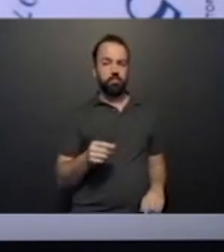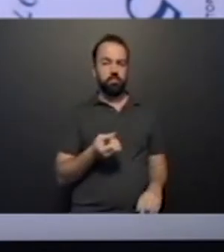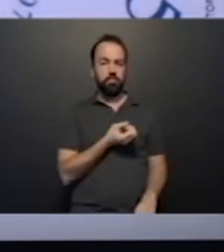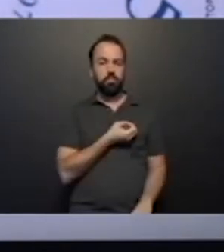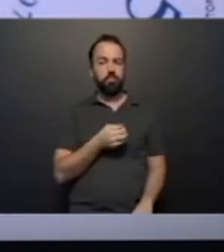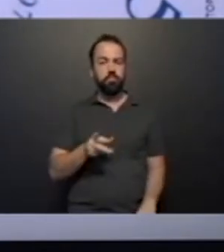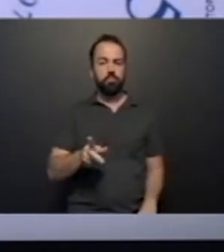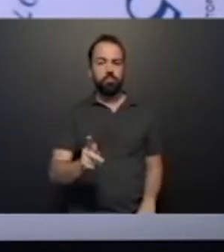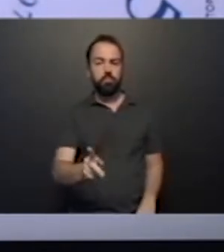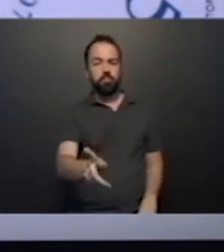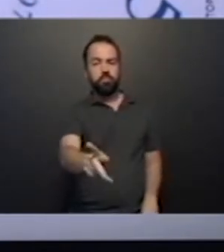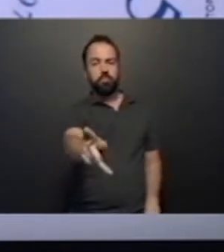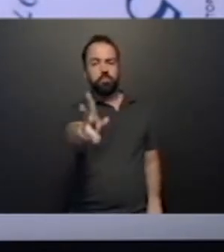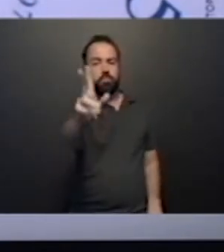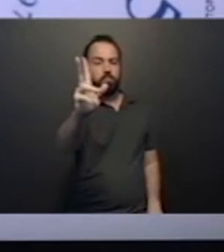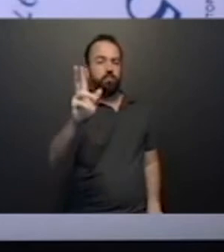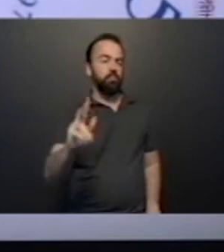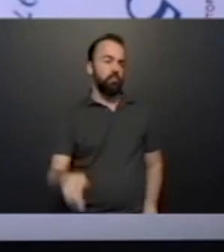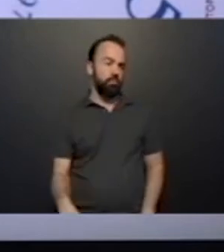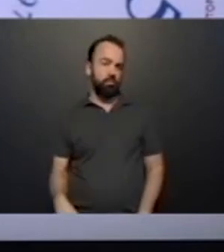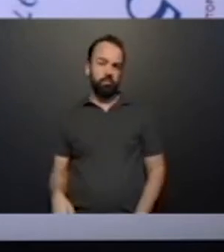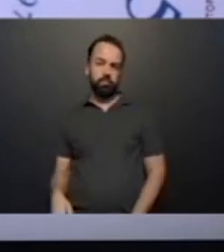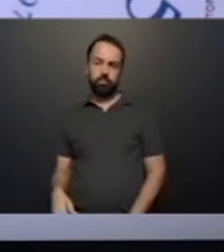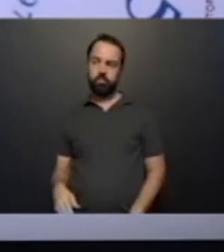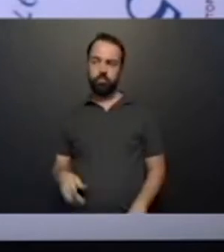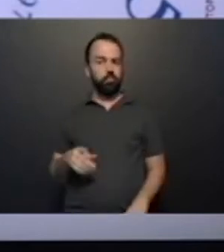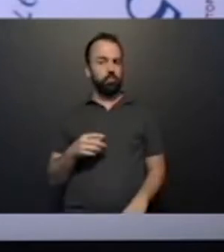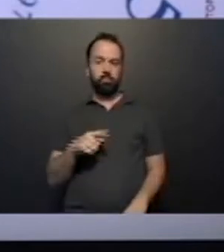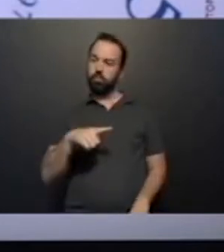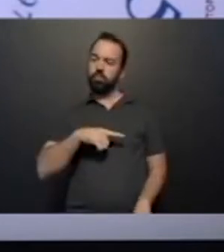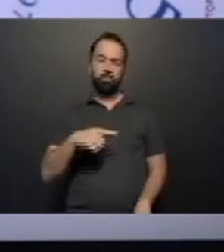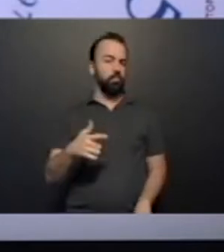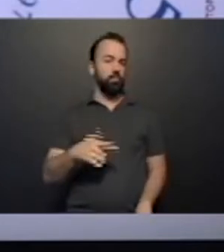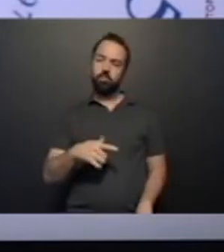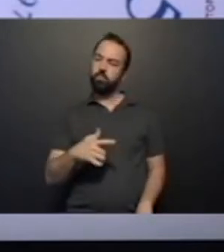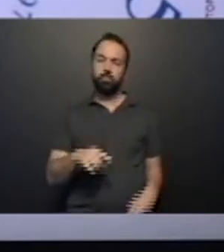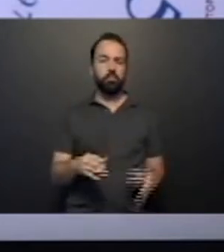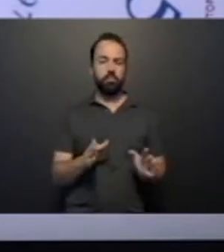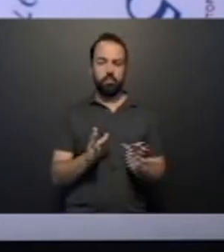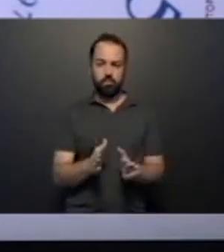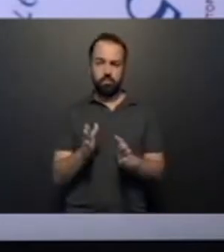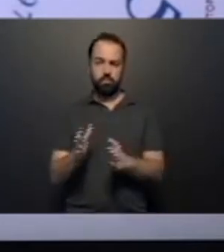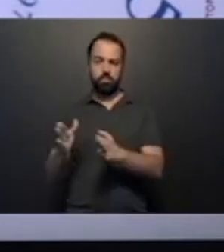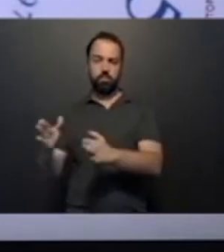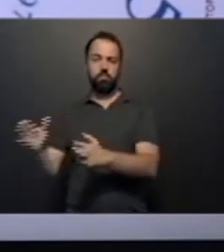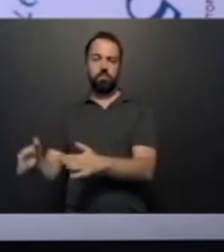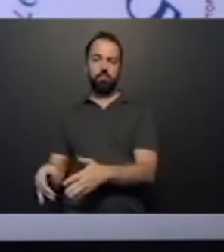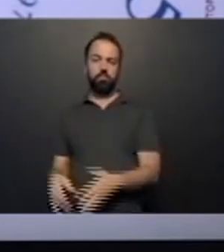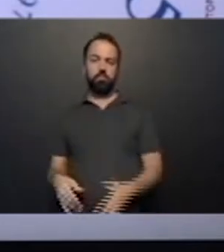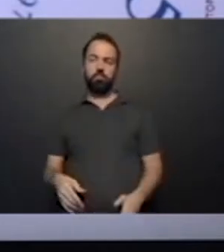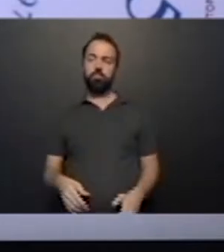não observa é nesses números uma regularidade como nas dízimas periódicas